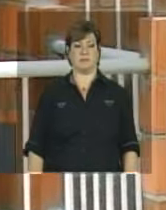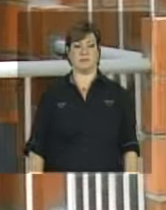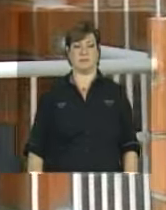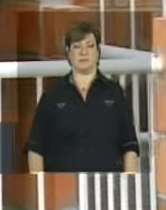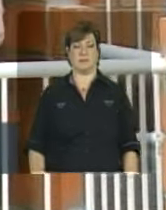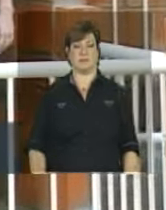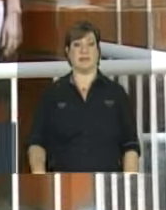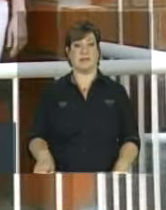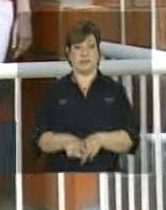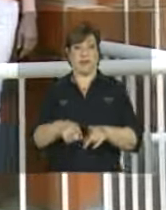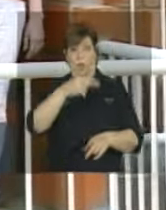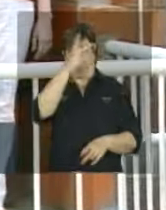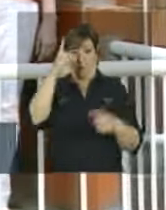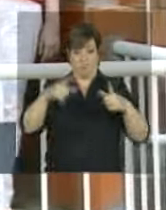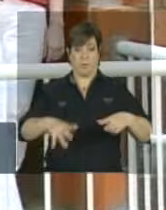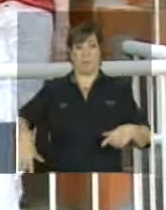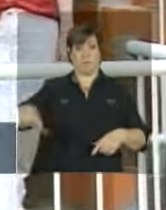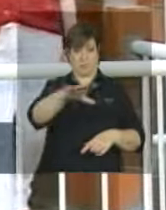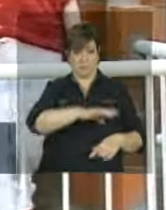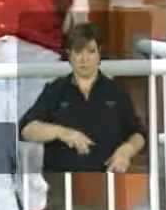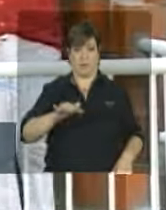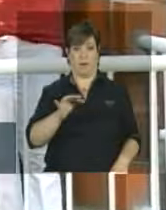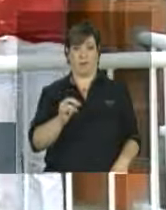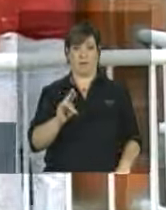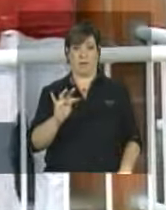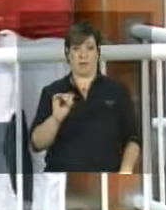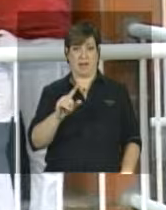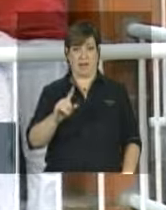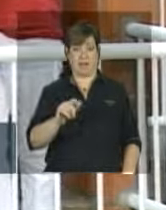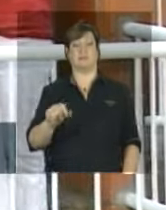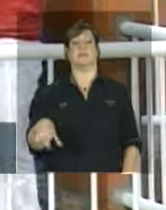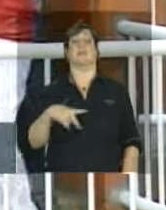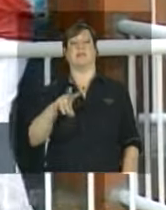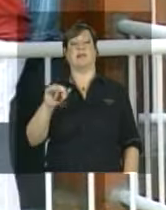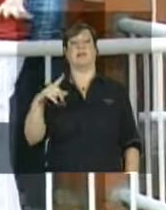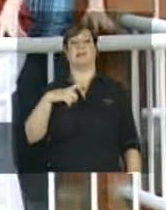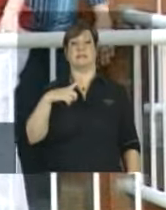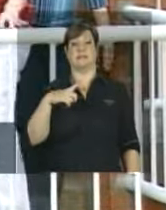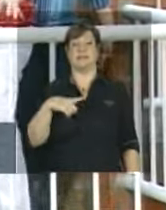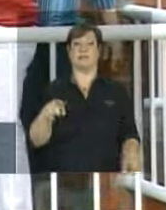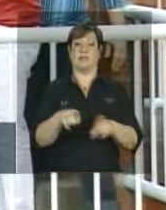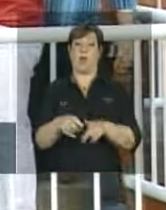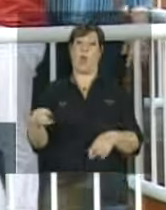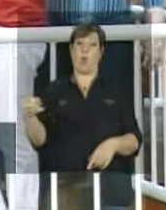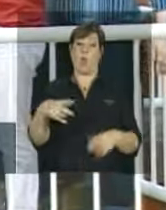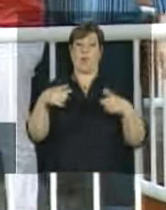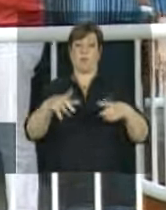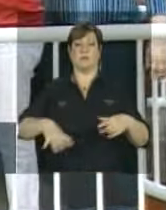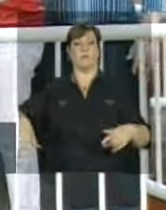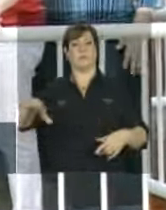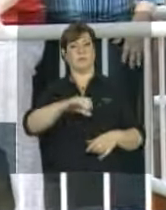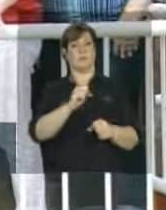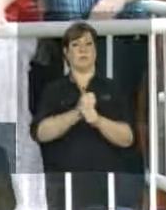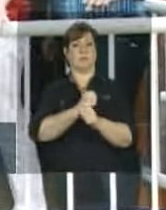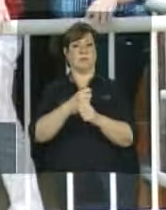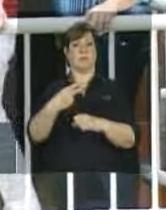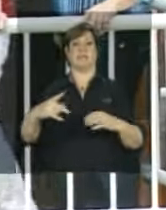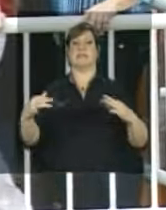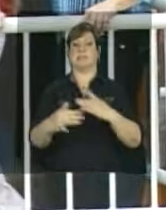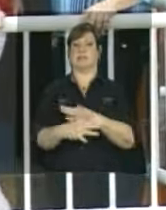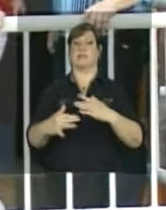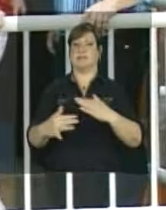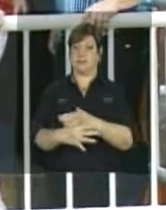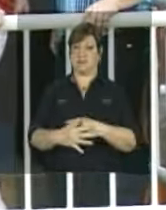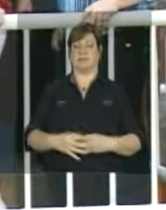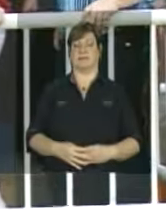E a população de Fortaleza vai contar com uma nova área requalificada da cidade,